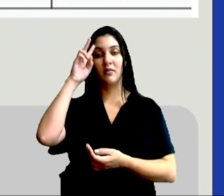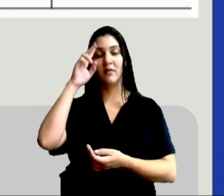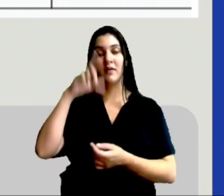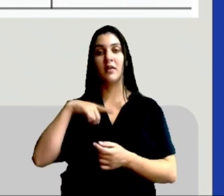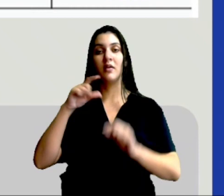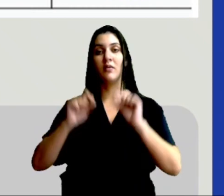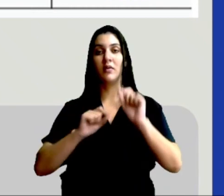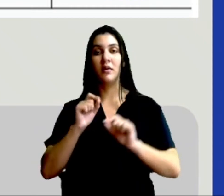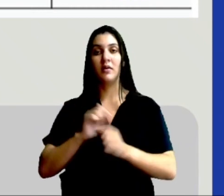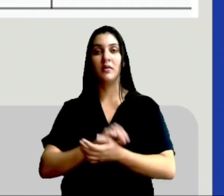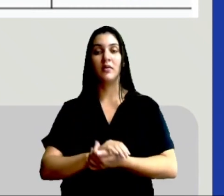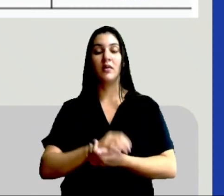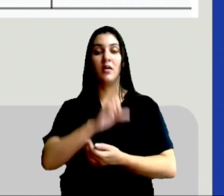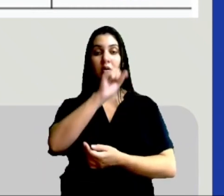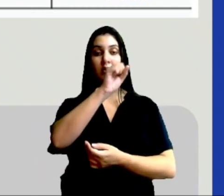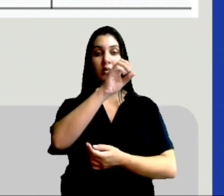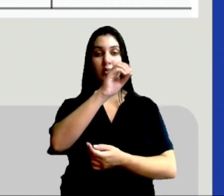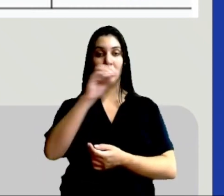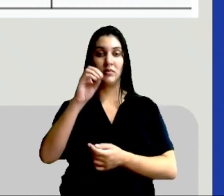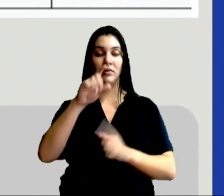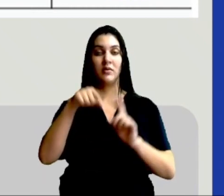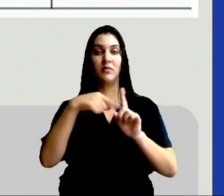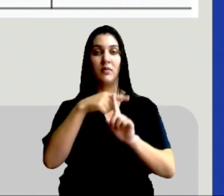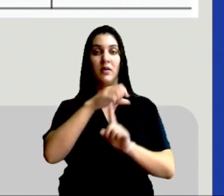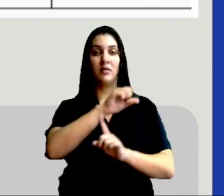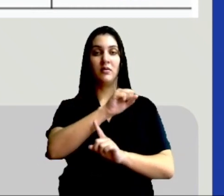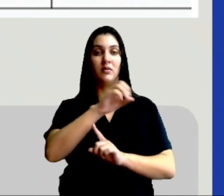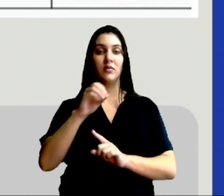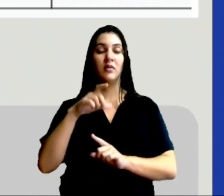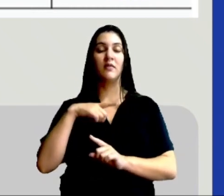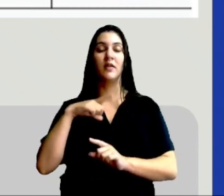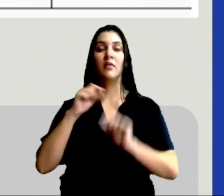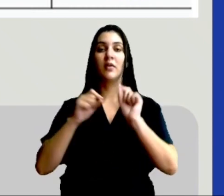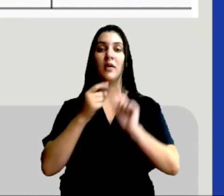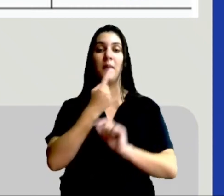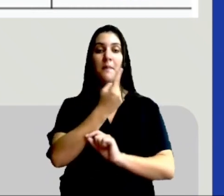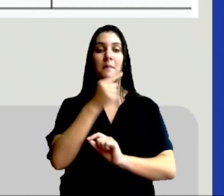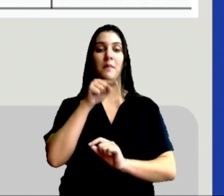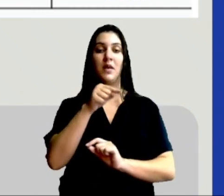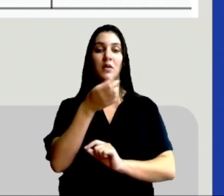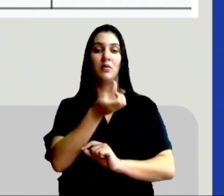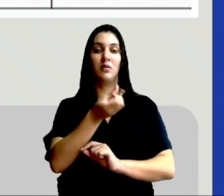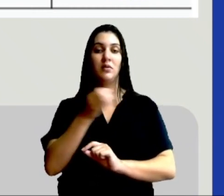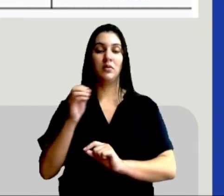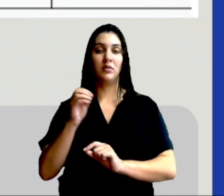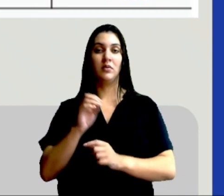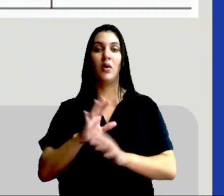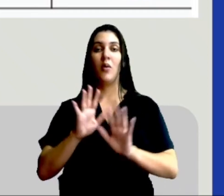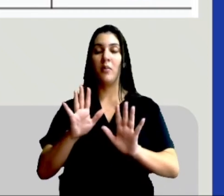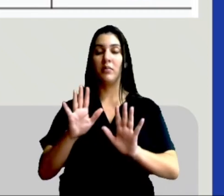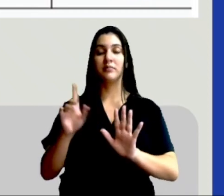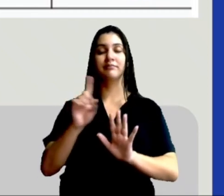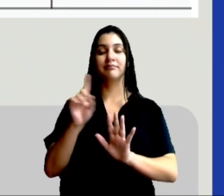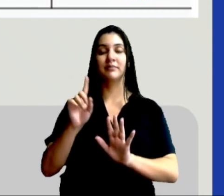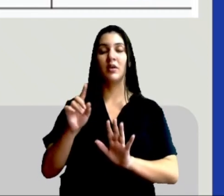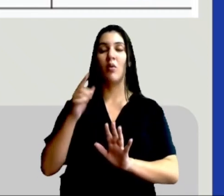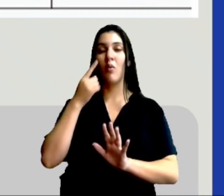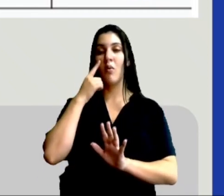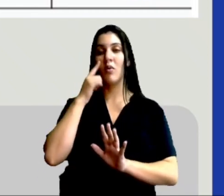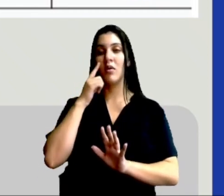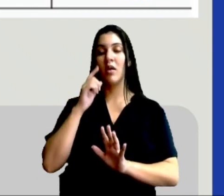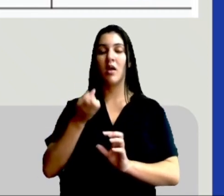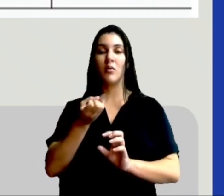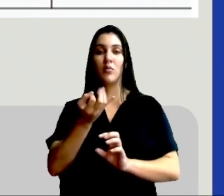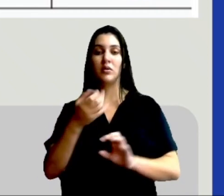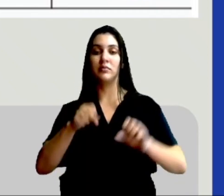tem o quê? 800 mais 800, que vai me dar o quê? 1.600. Oba, não é esse. Olha o valor aqui